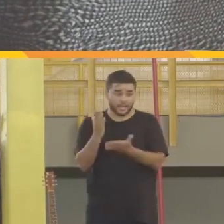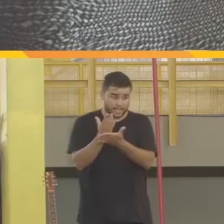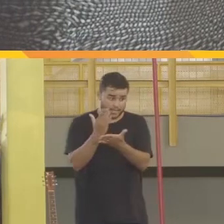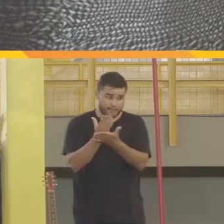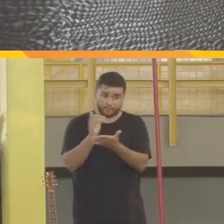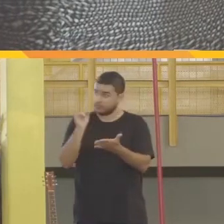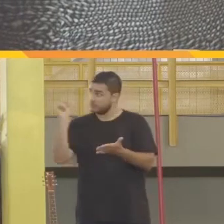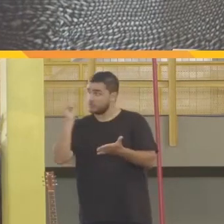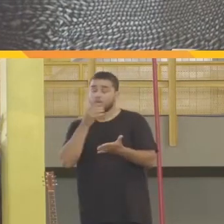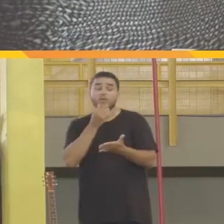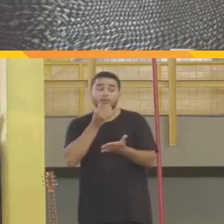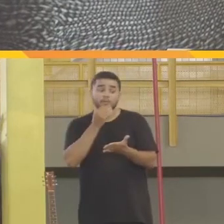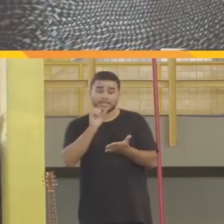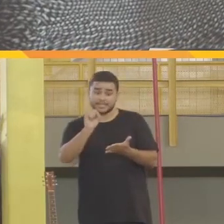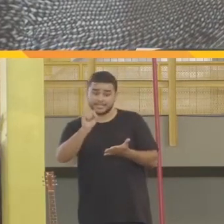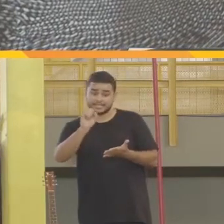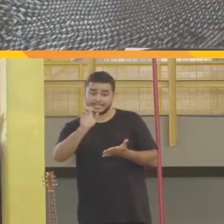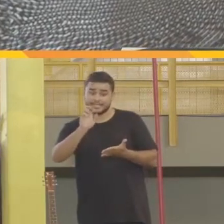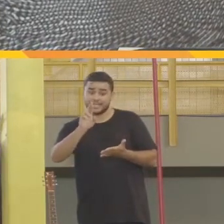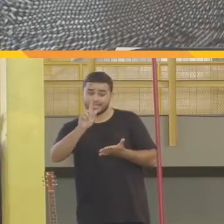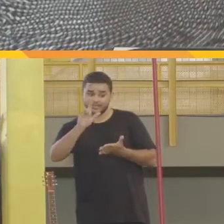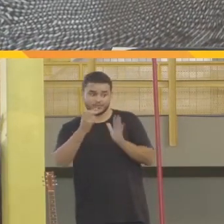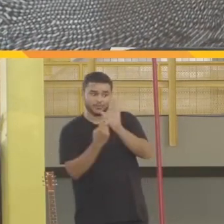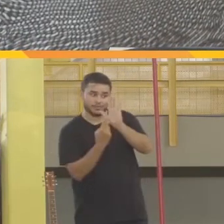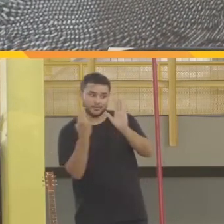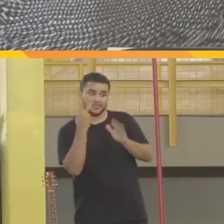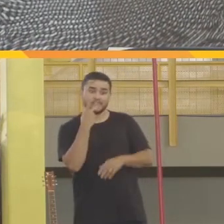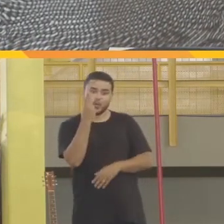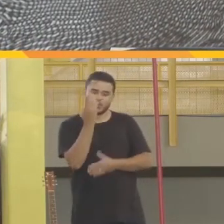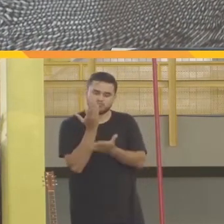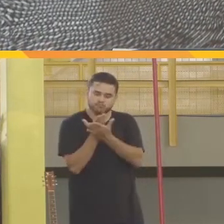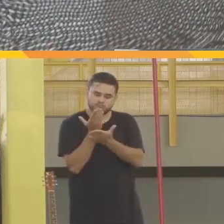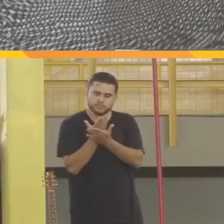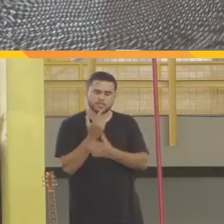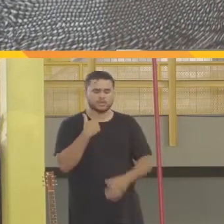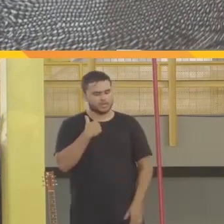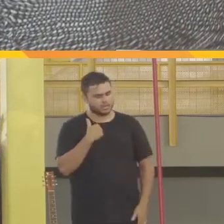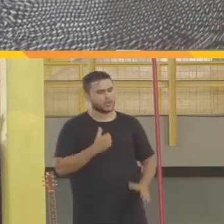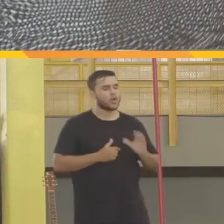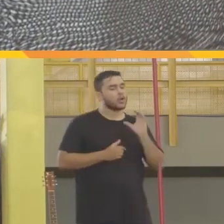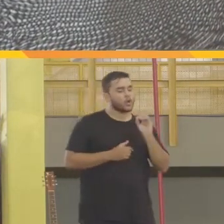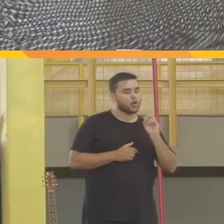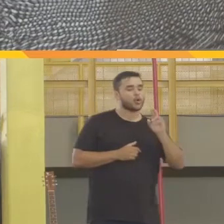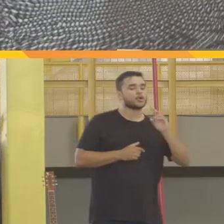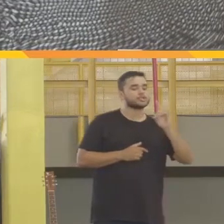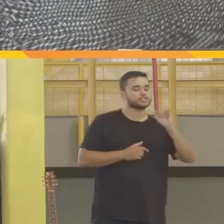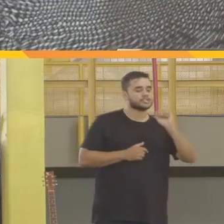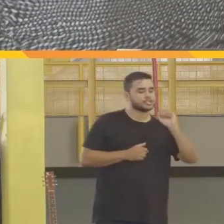o brasileiro, além de ser um homem cordial, o brasileiro ele é